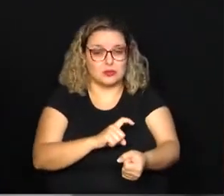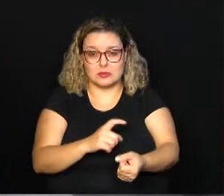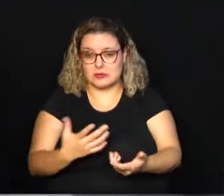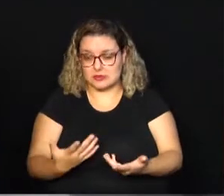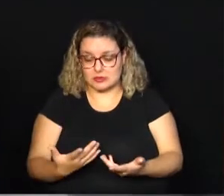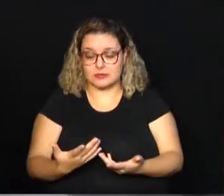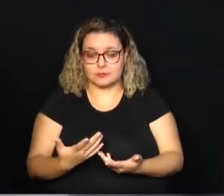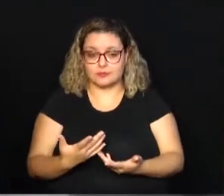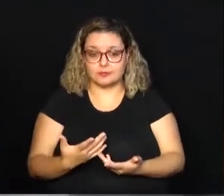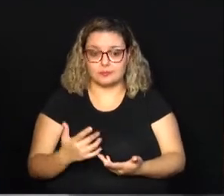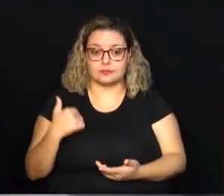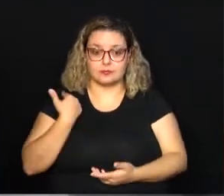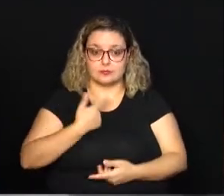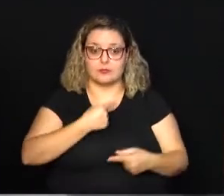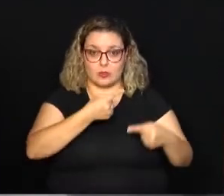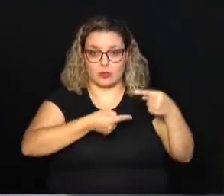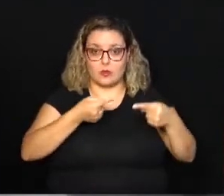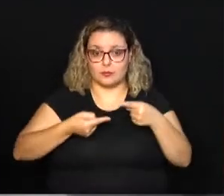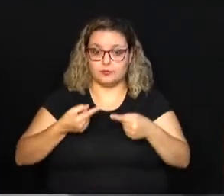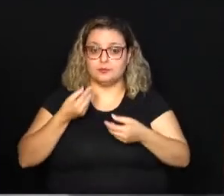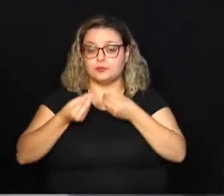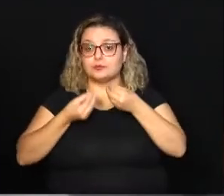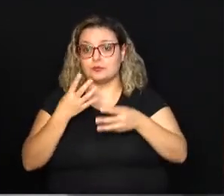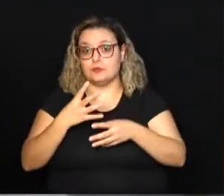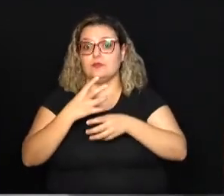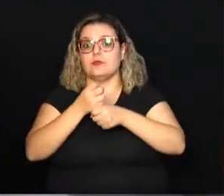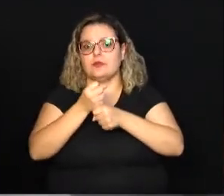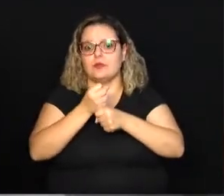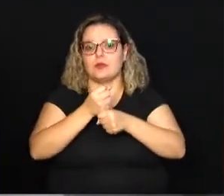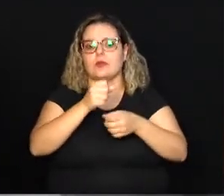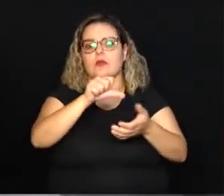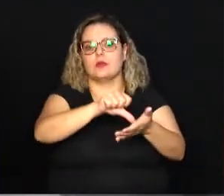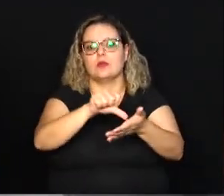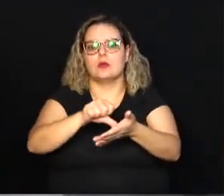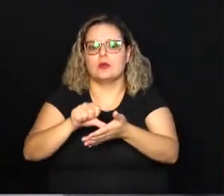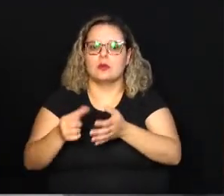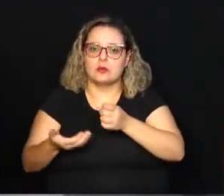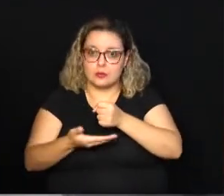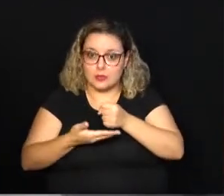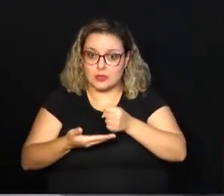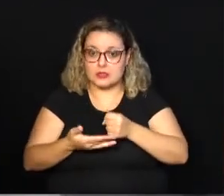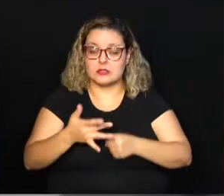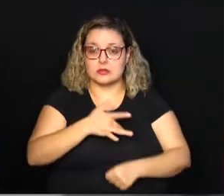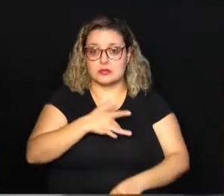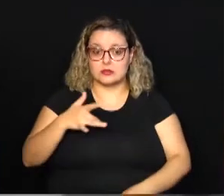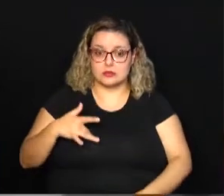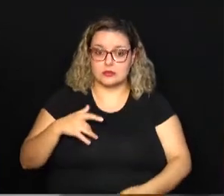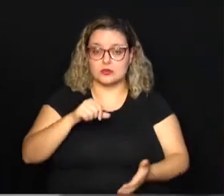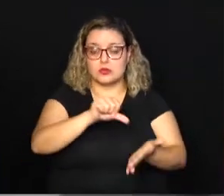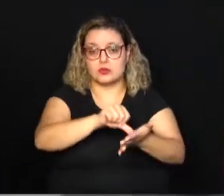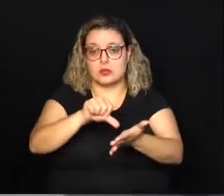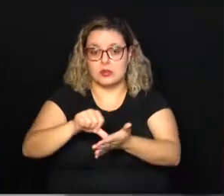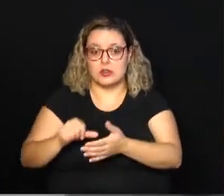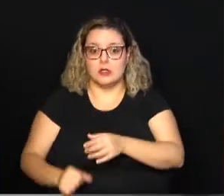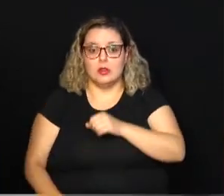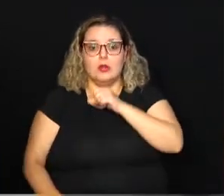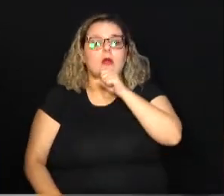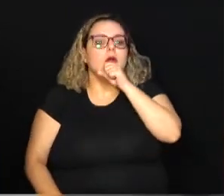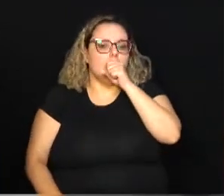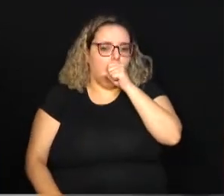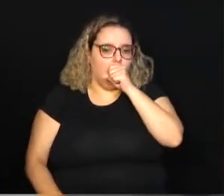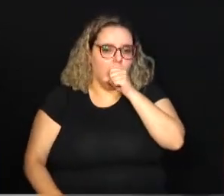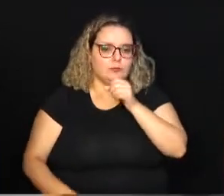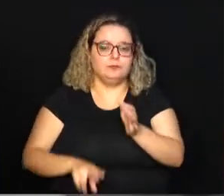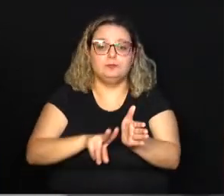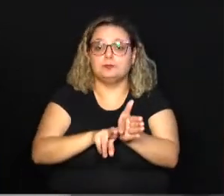Inclusive, realizamos um debate sobre como fortalecer as unidades básicas de saúde no município, os centros de saúde, e o diagnóstico é que